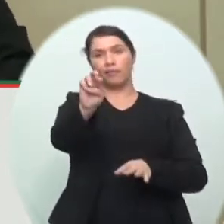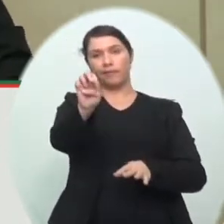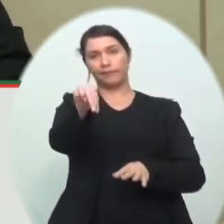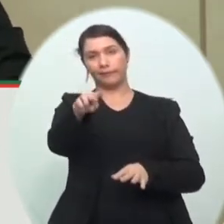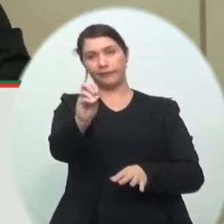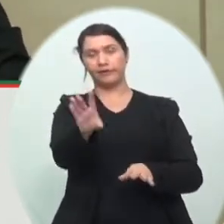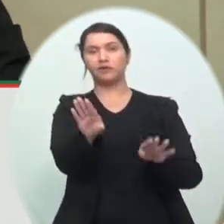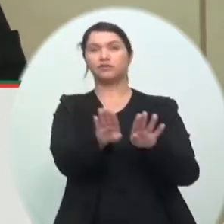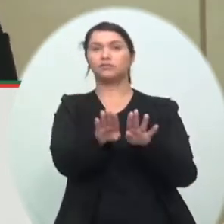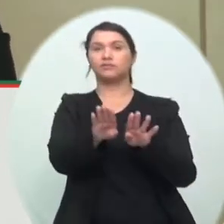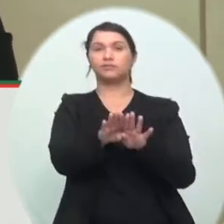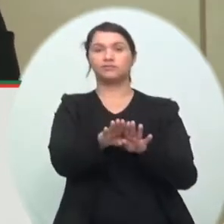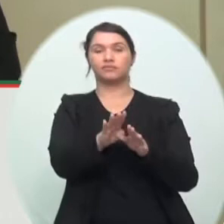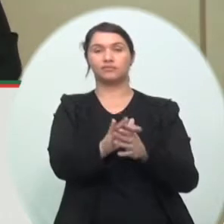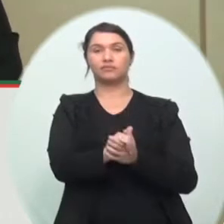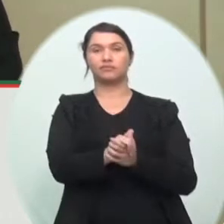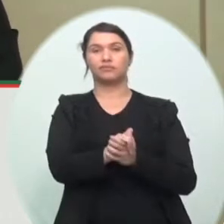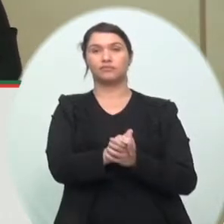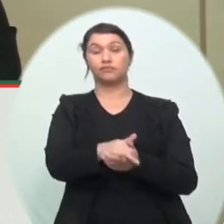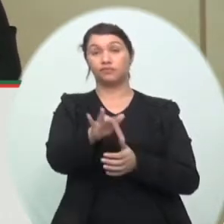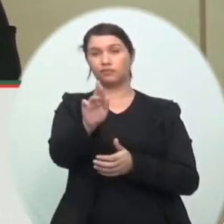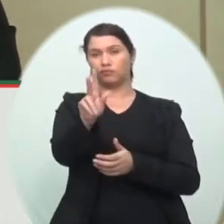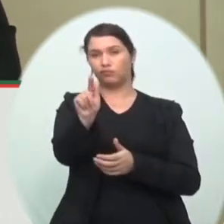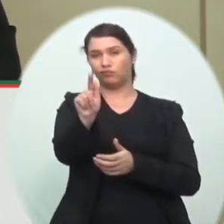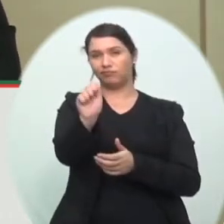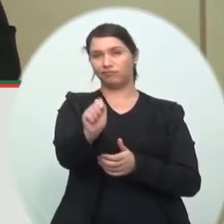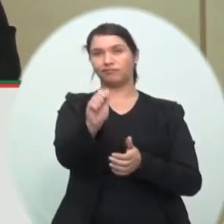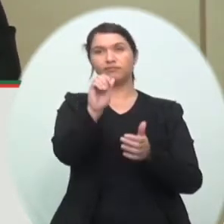ao nosso sempre coronel Fraga,